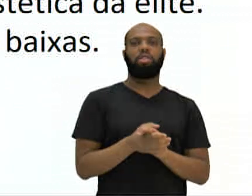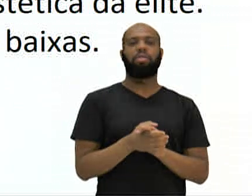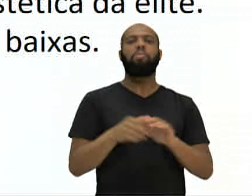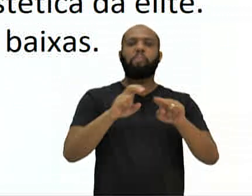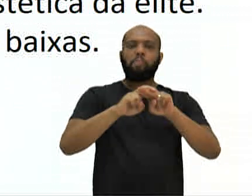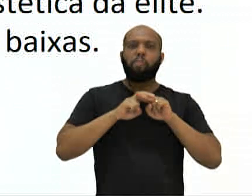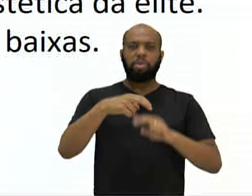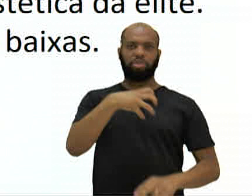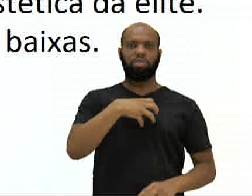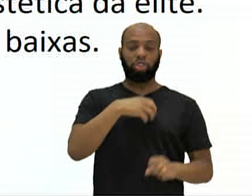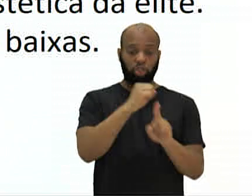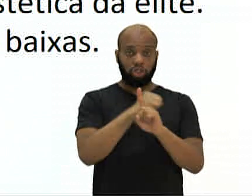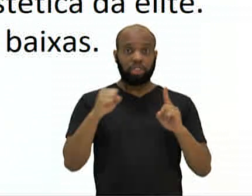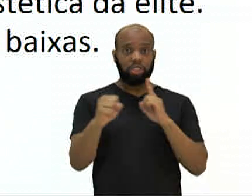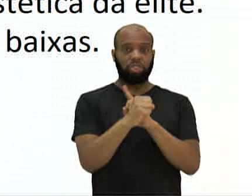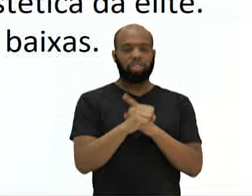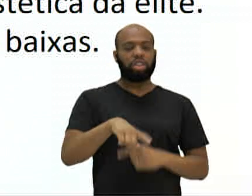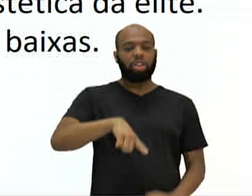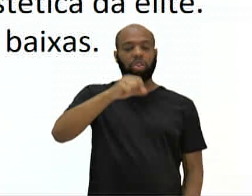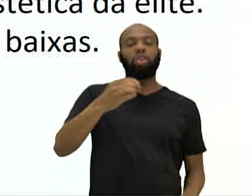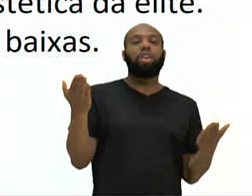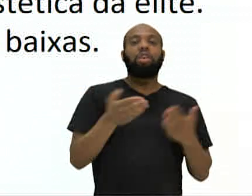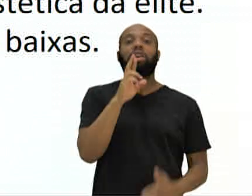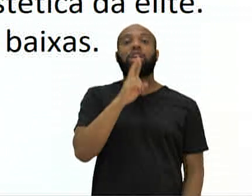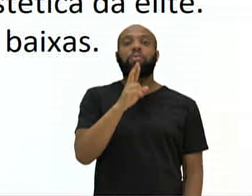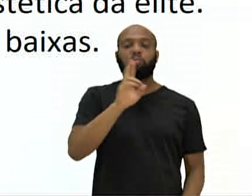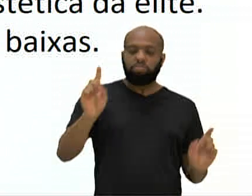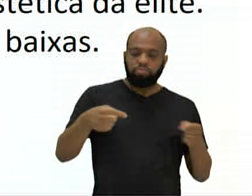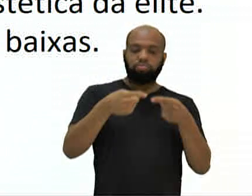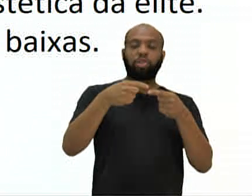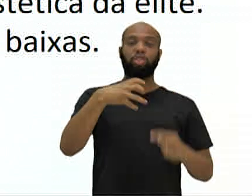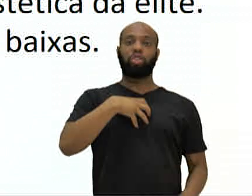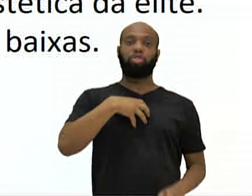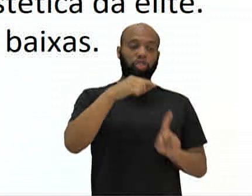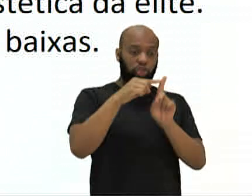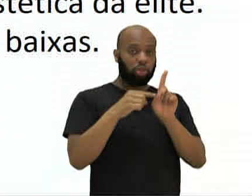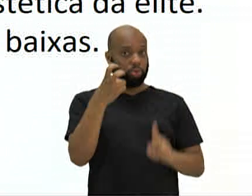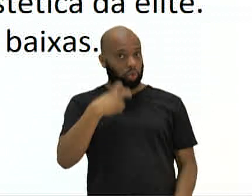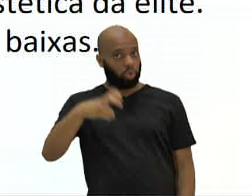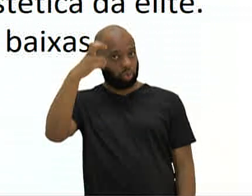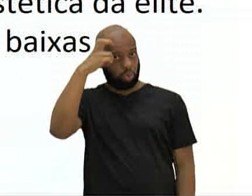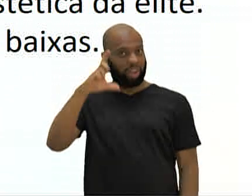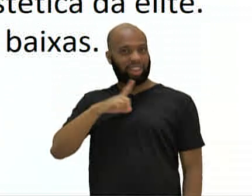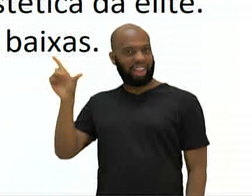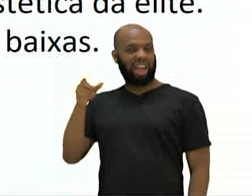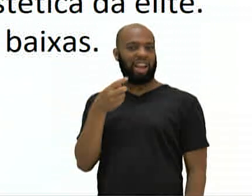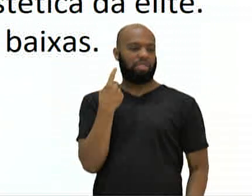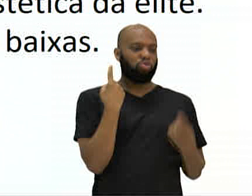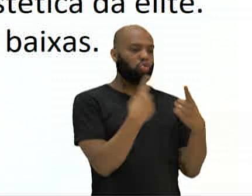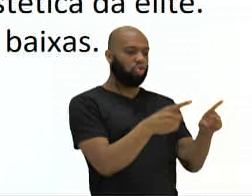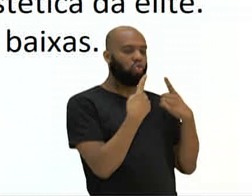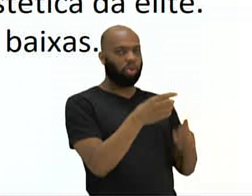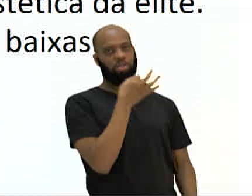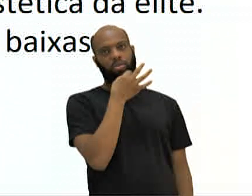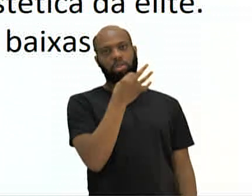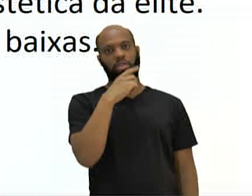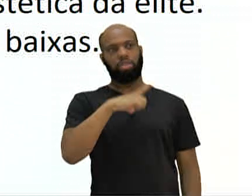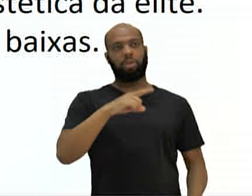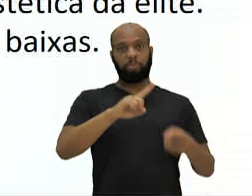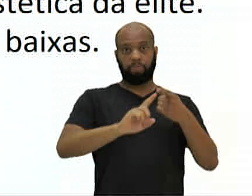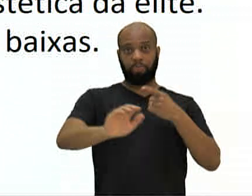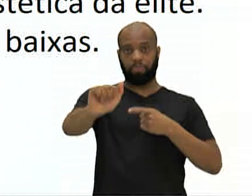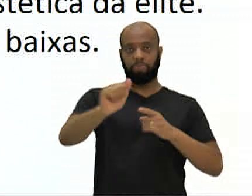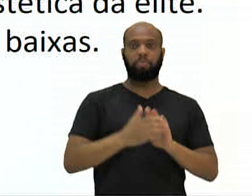vista a abordagem sociológica, assinale a alternativa que corresponde ao tipo de cultura que está sendo criticada. Então, letra